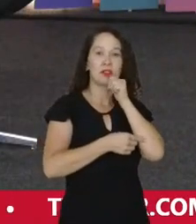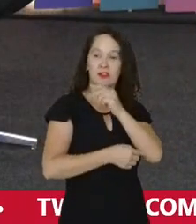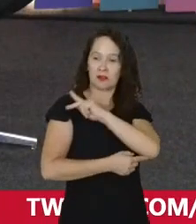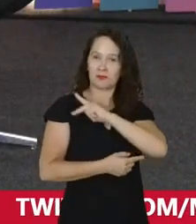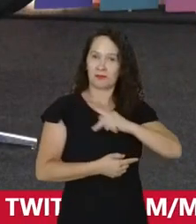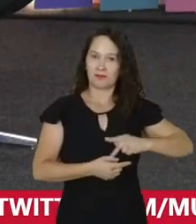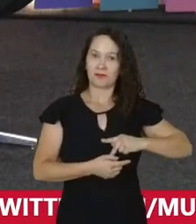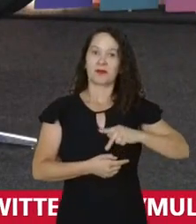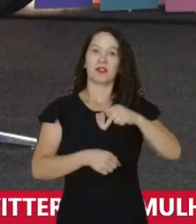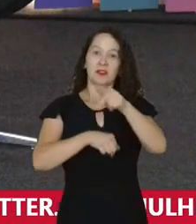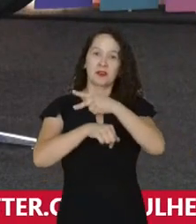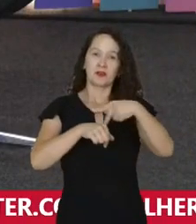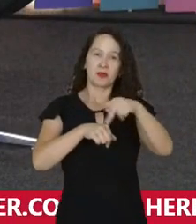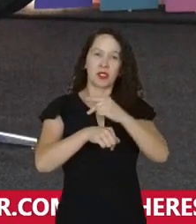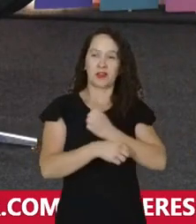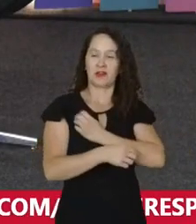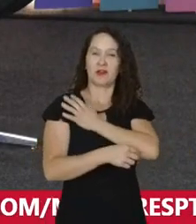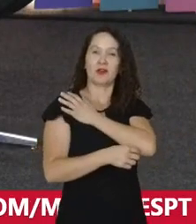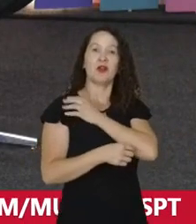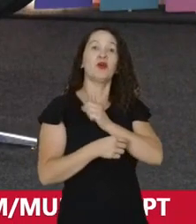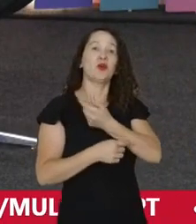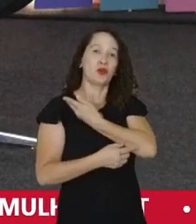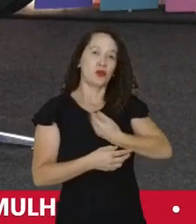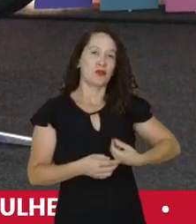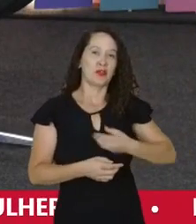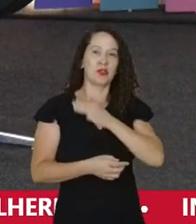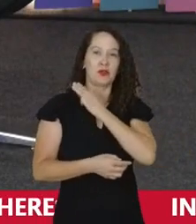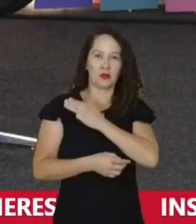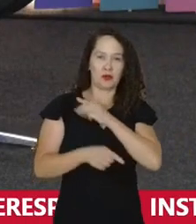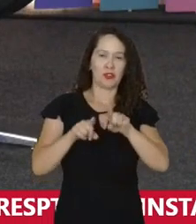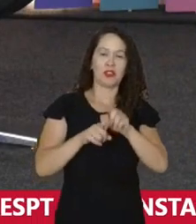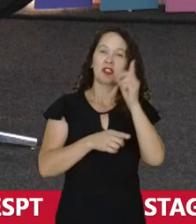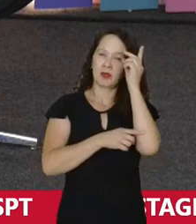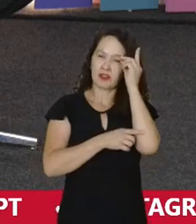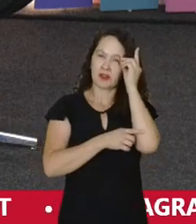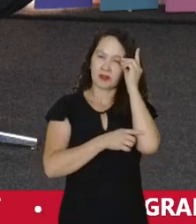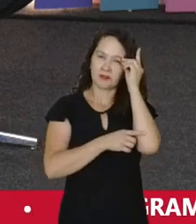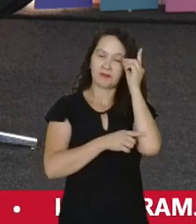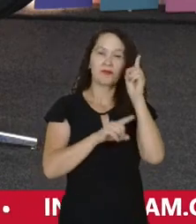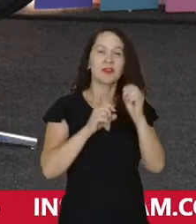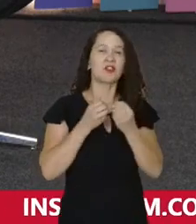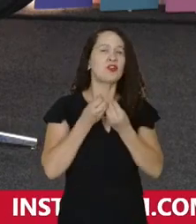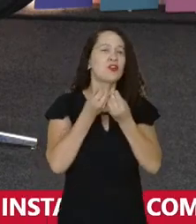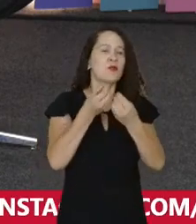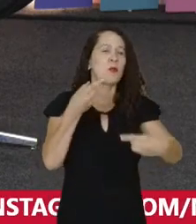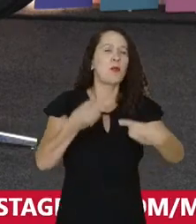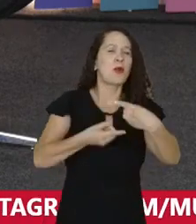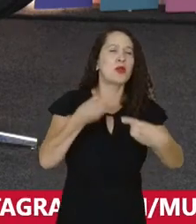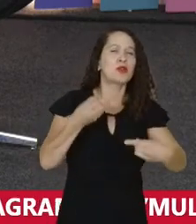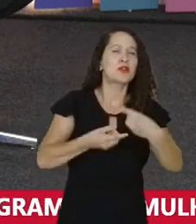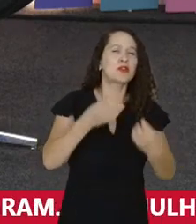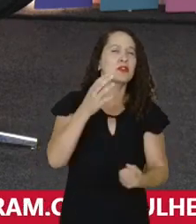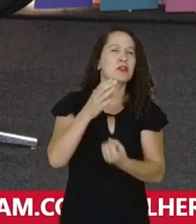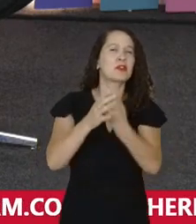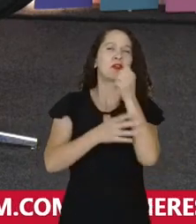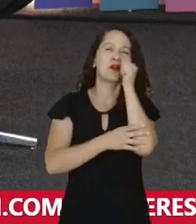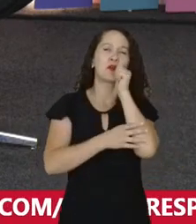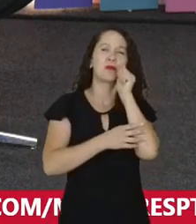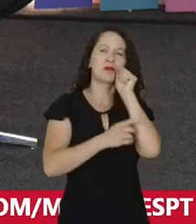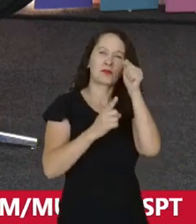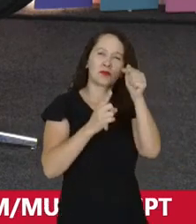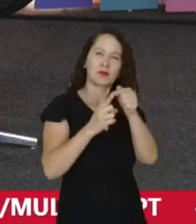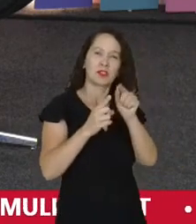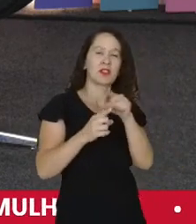da República durante os governos Lula e Dilma, deixando um grande legado na efetivação de políticas públicas para as mulheres.